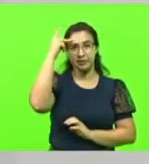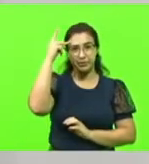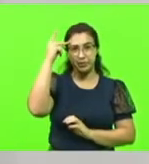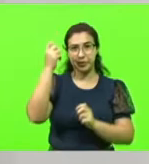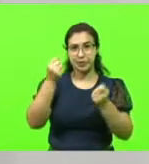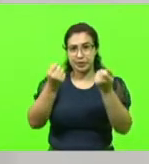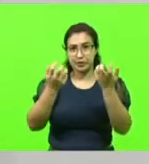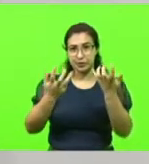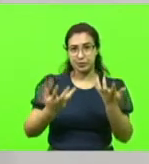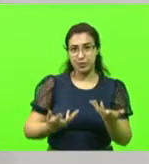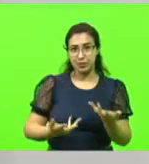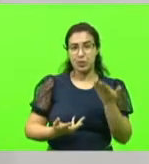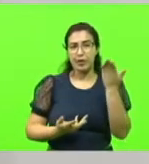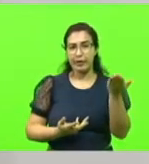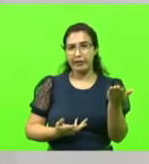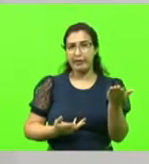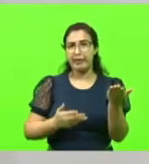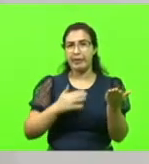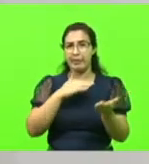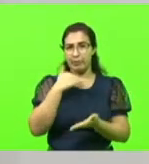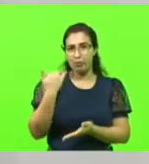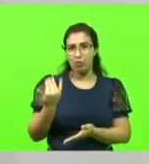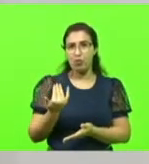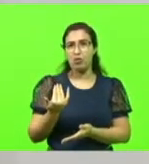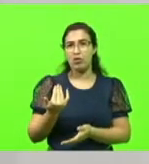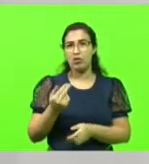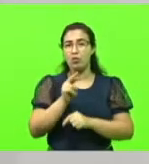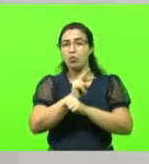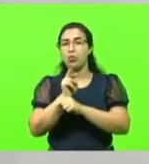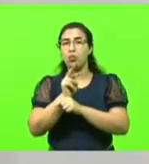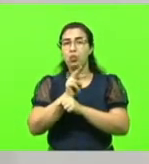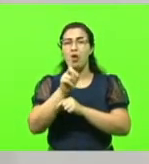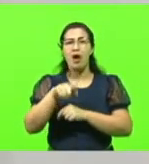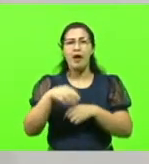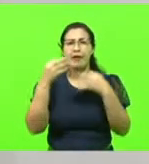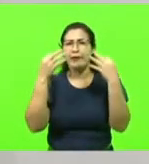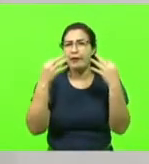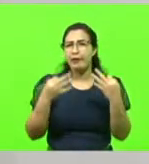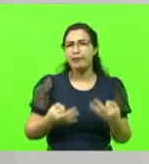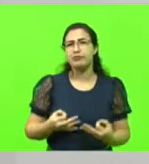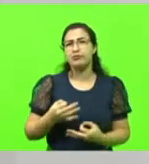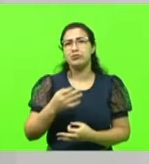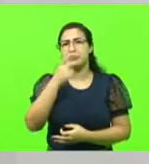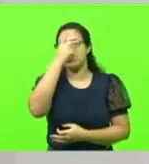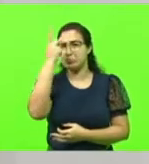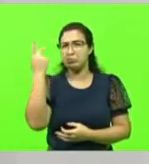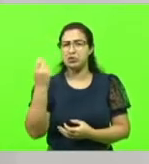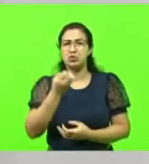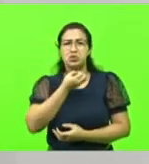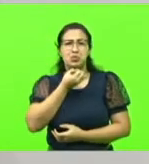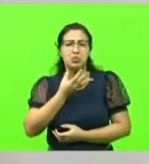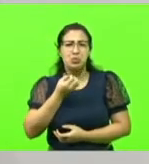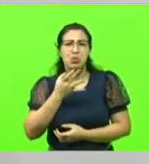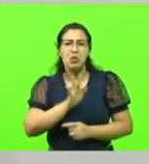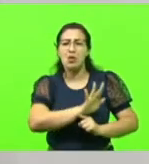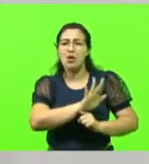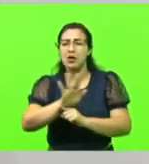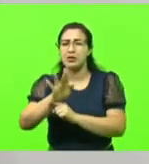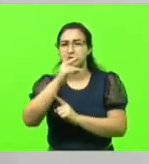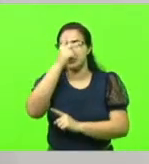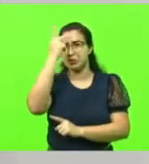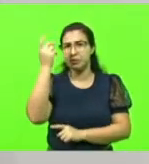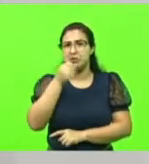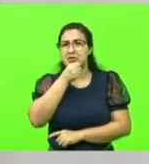definiu o olheiro ali, o suposto olheiro, como uma excelente pessoa e lamentou o ocorrido. Ajudava as senhoras com